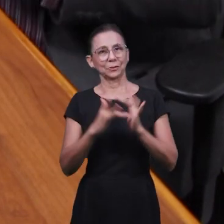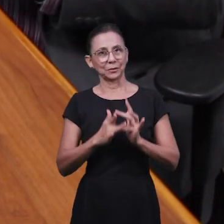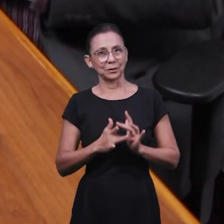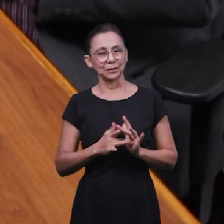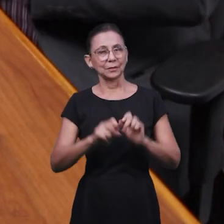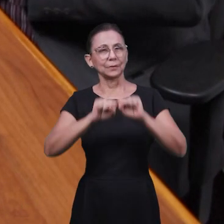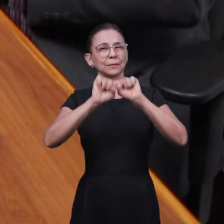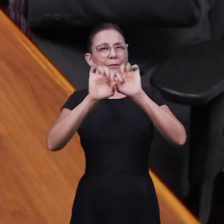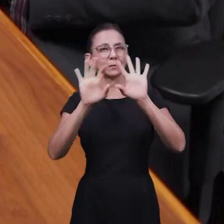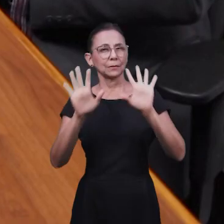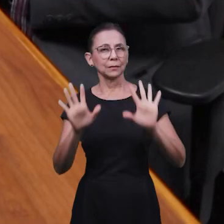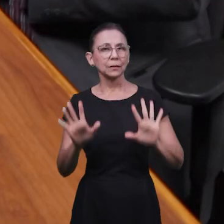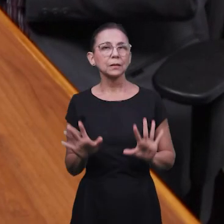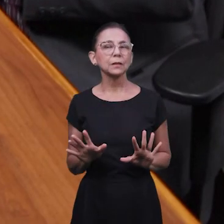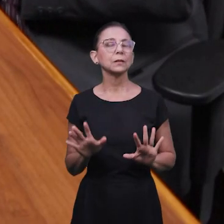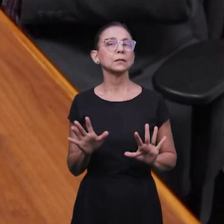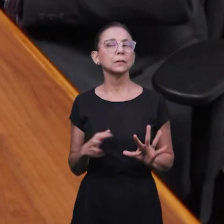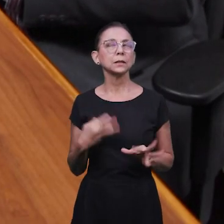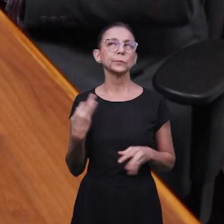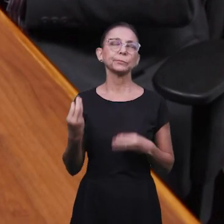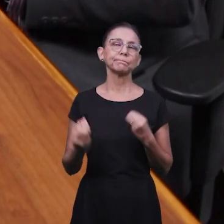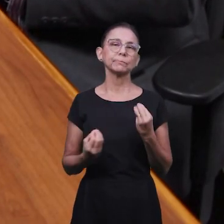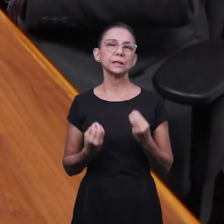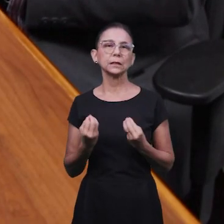é que a gente coloca